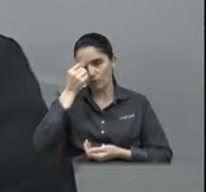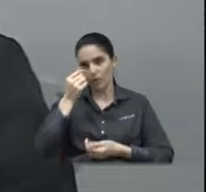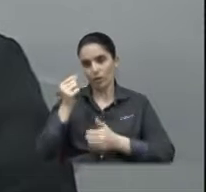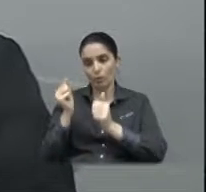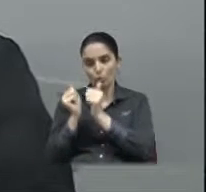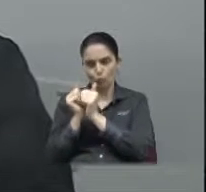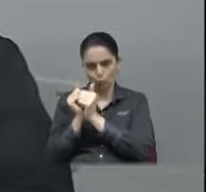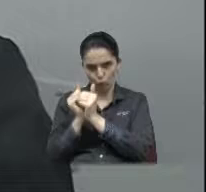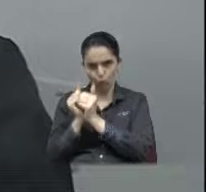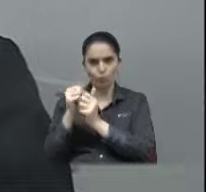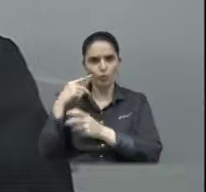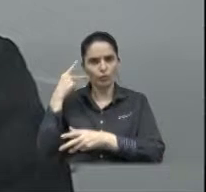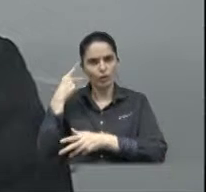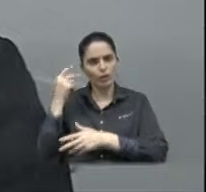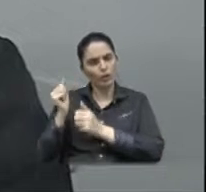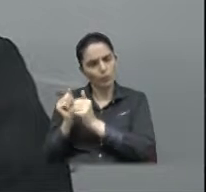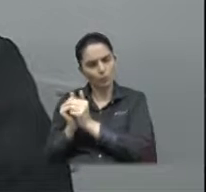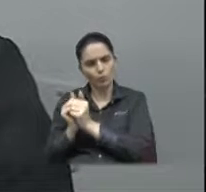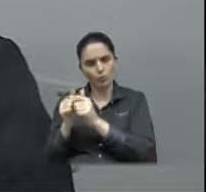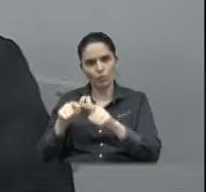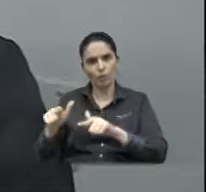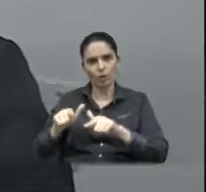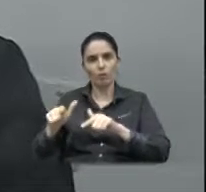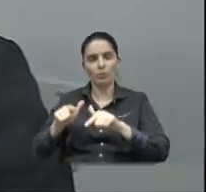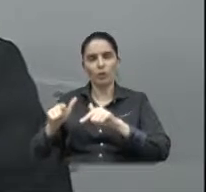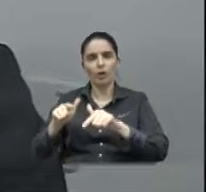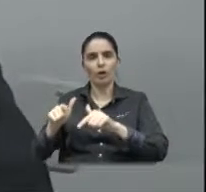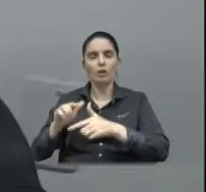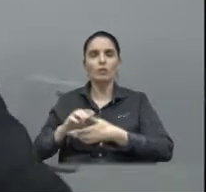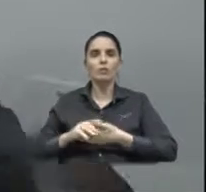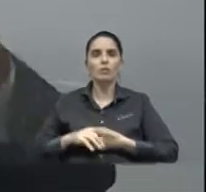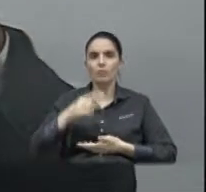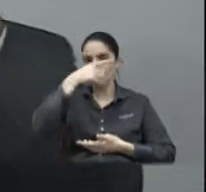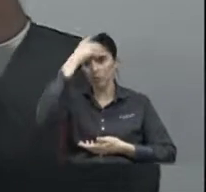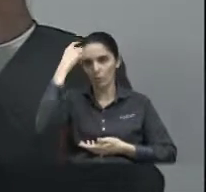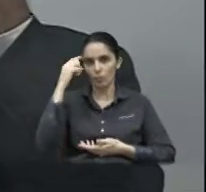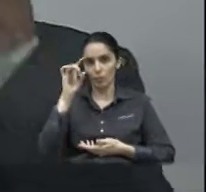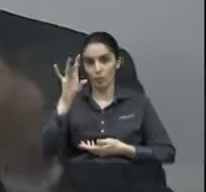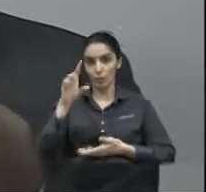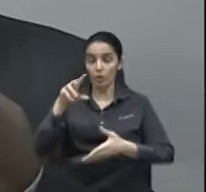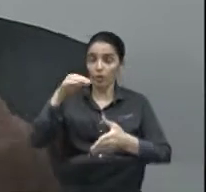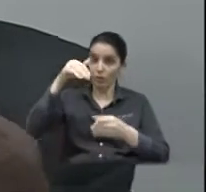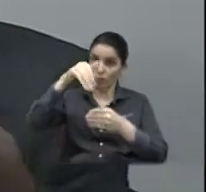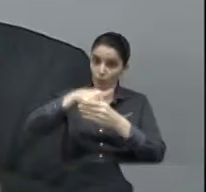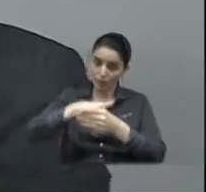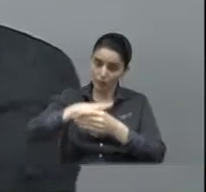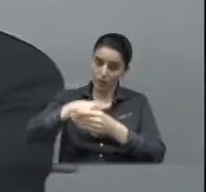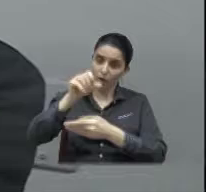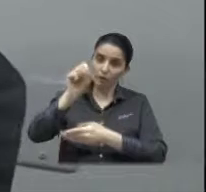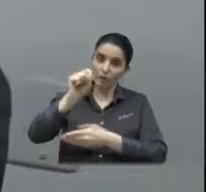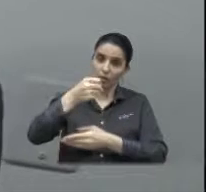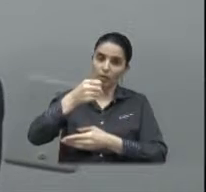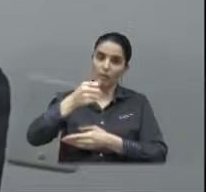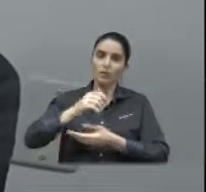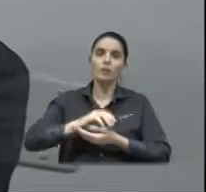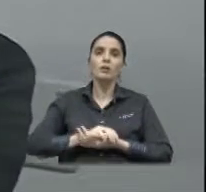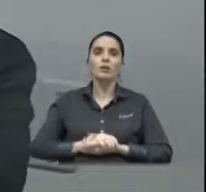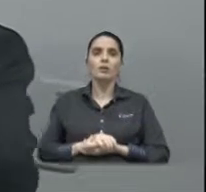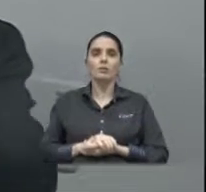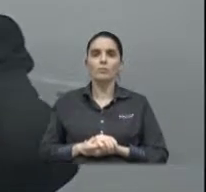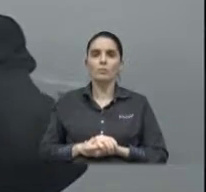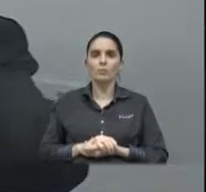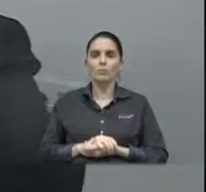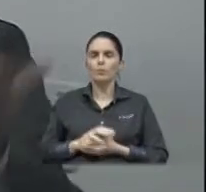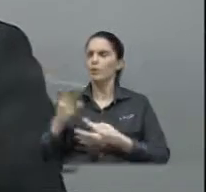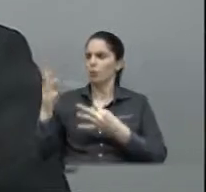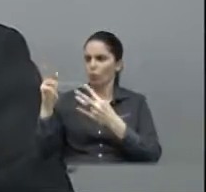parlamentar, e fico muito feliz em poder contribuir através de um voto, simplesmente um voto meu, e todos os vereadores, acho que